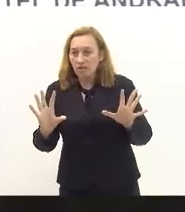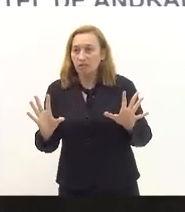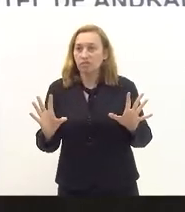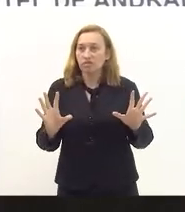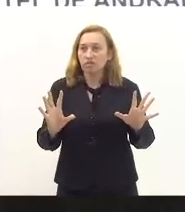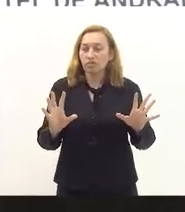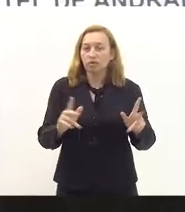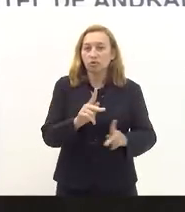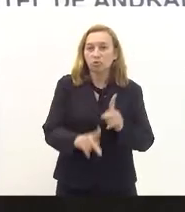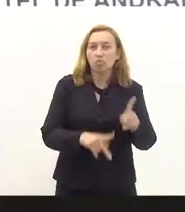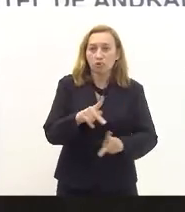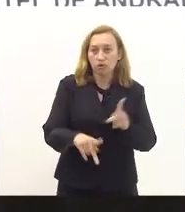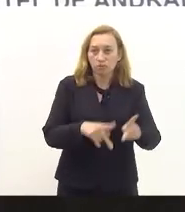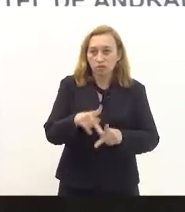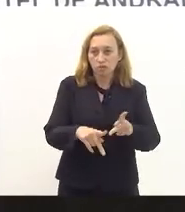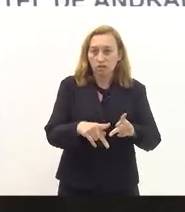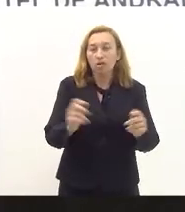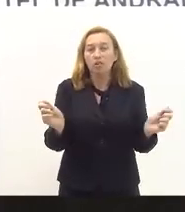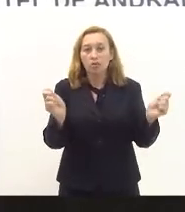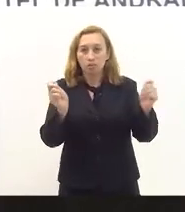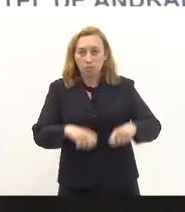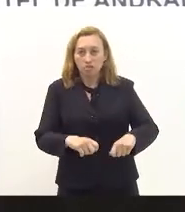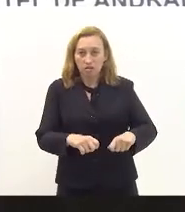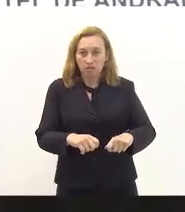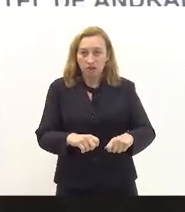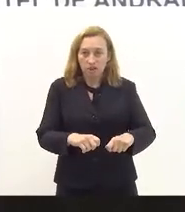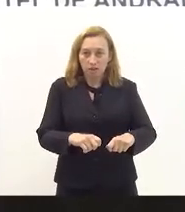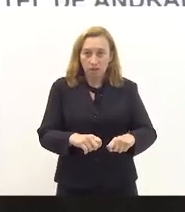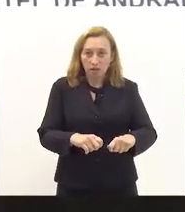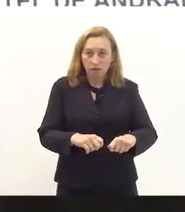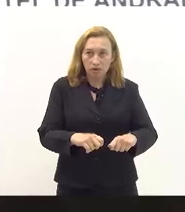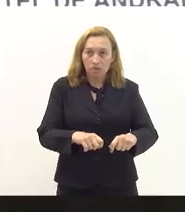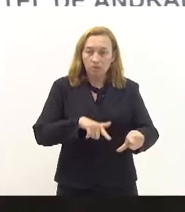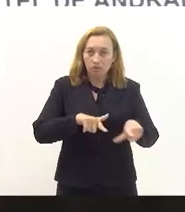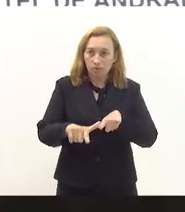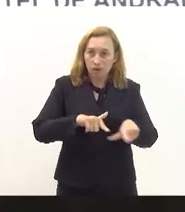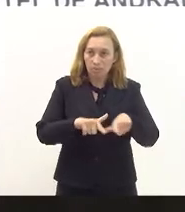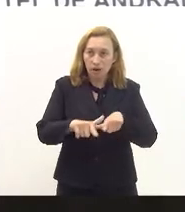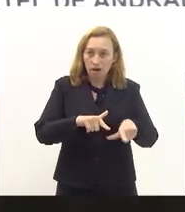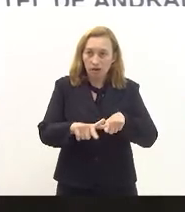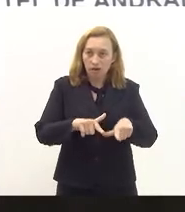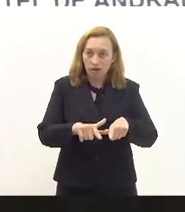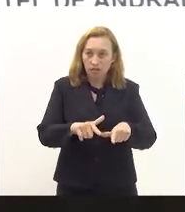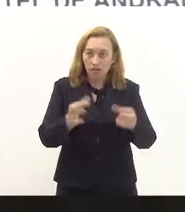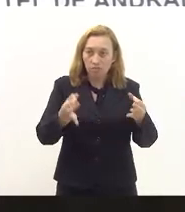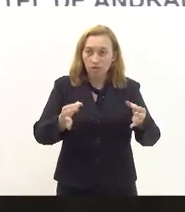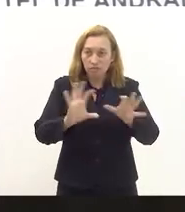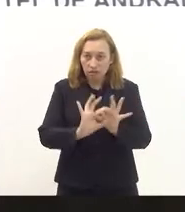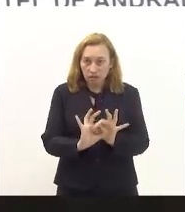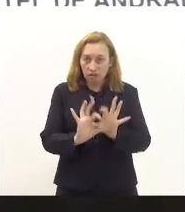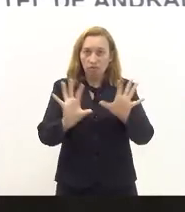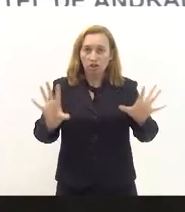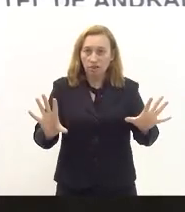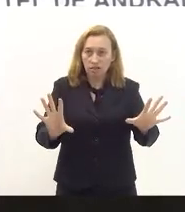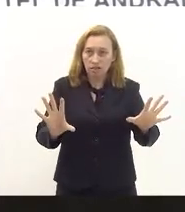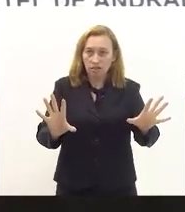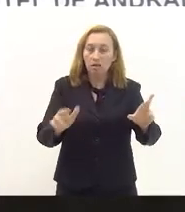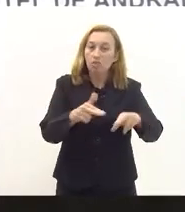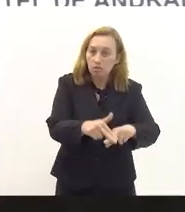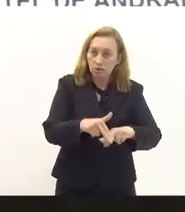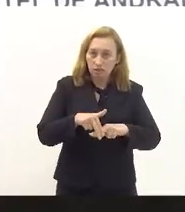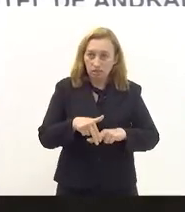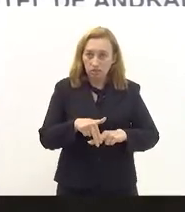espontâneo do povo, possibilitados pelo exercício pleno da democracia.